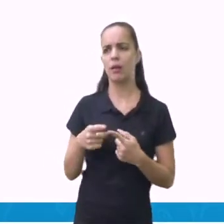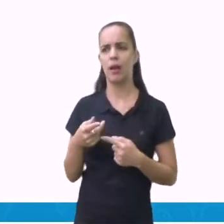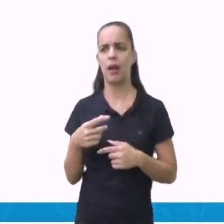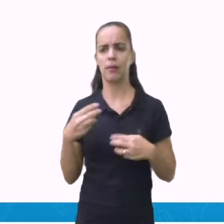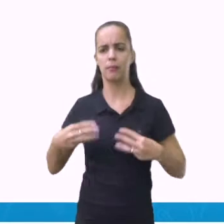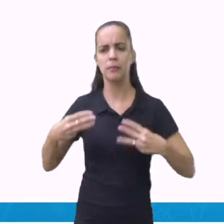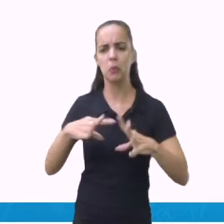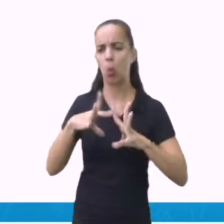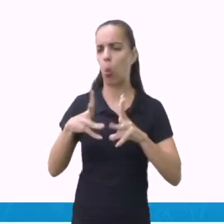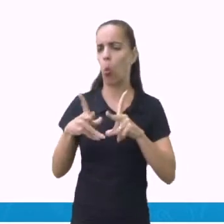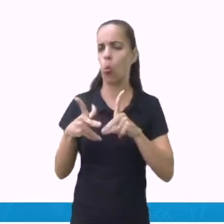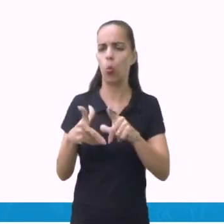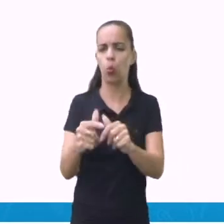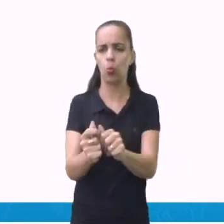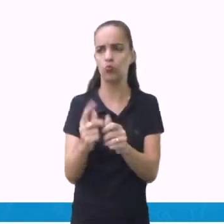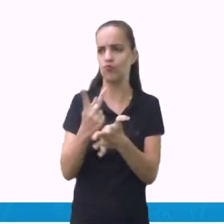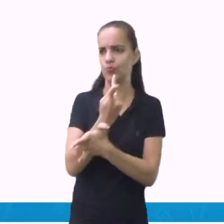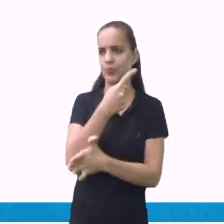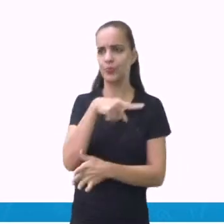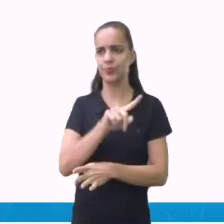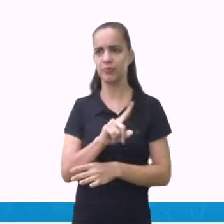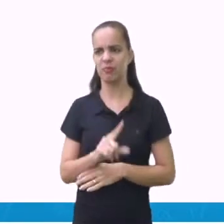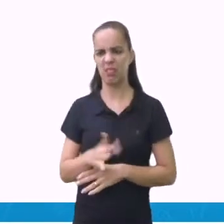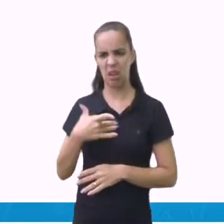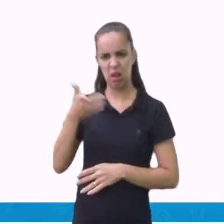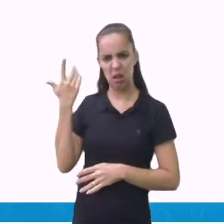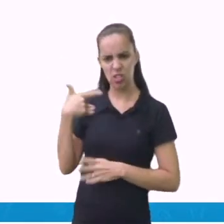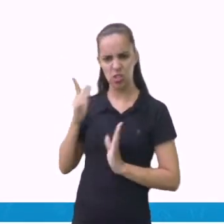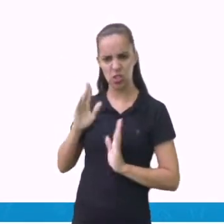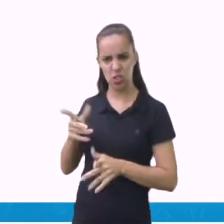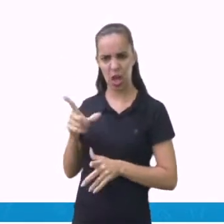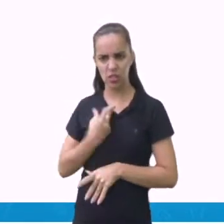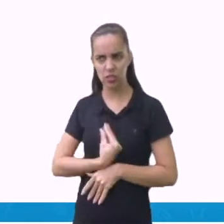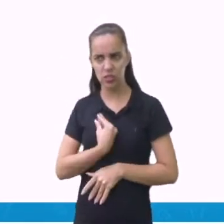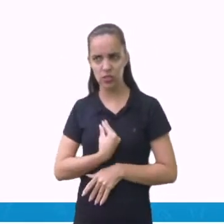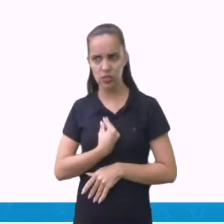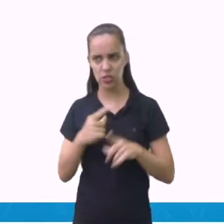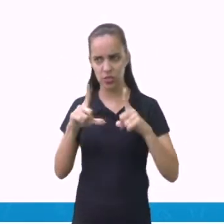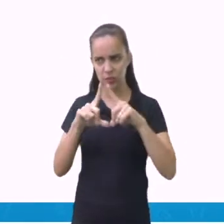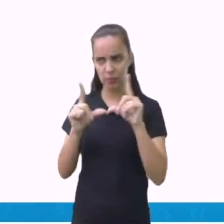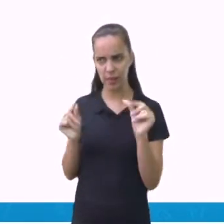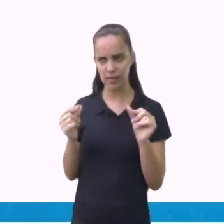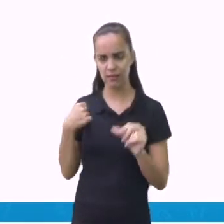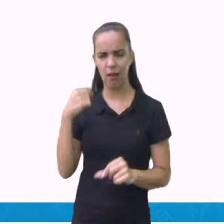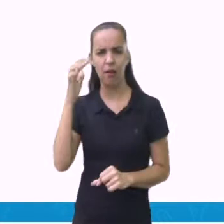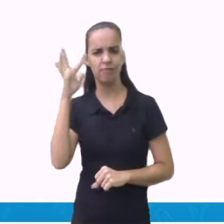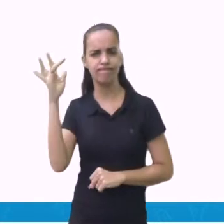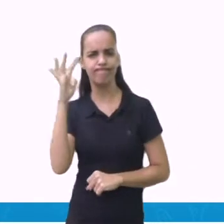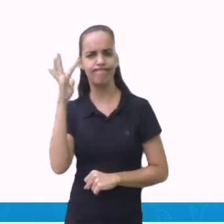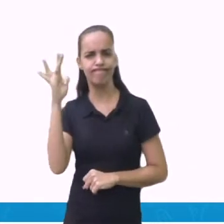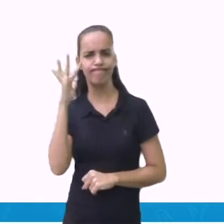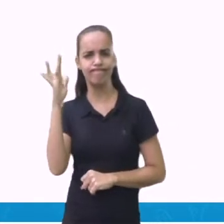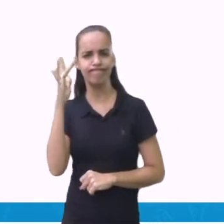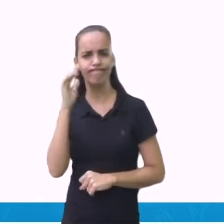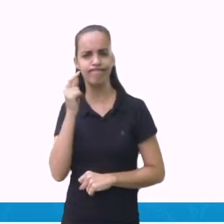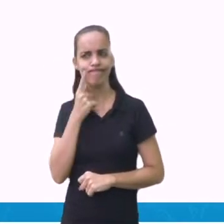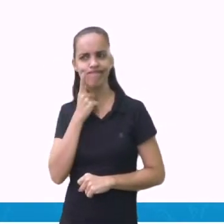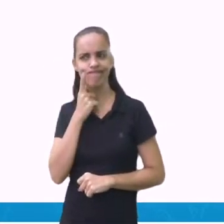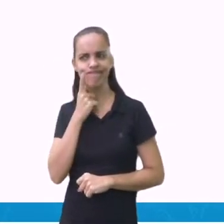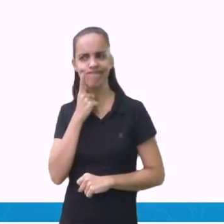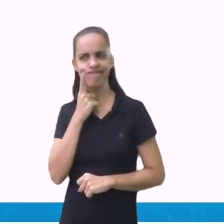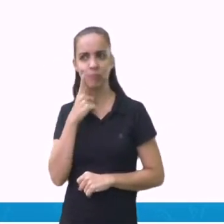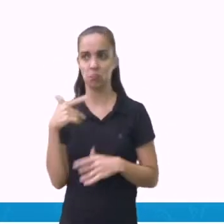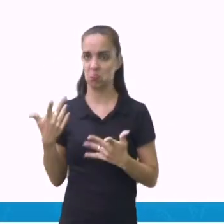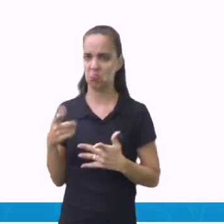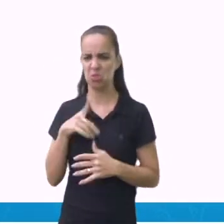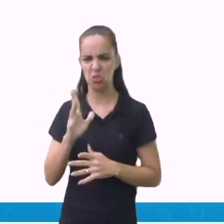que será que Brasília já existia? Será que Brasília foi pensada? É uma cidade que